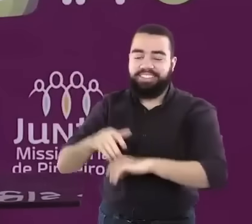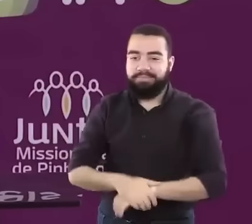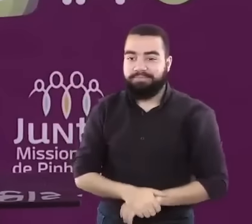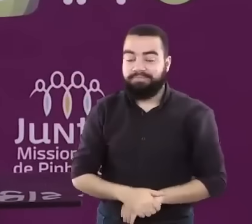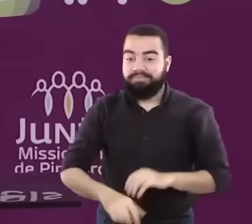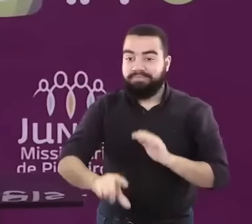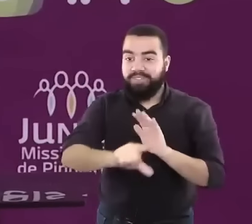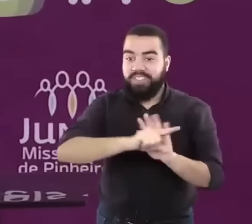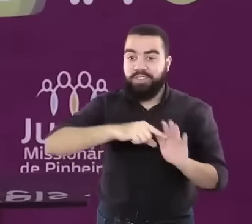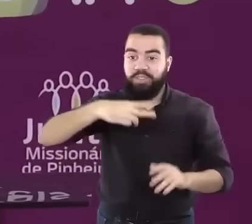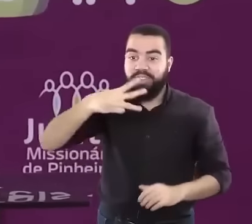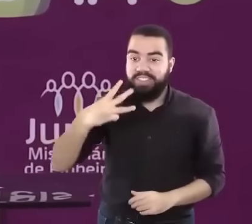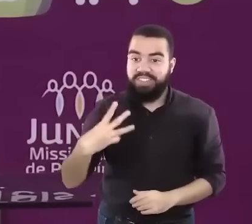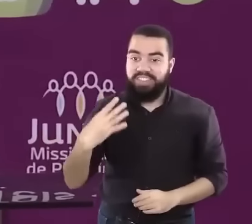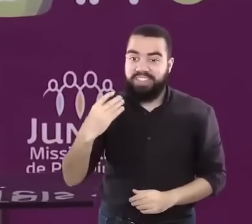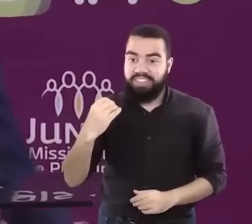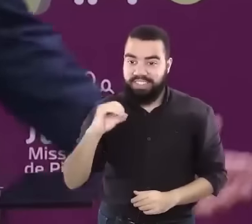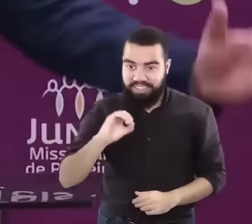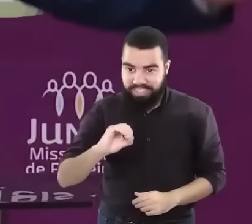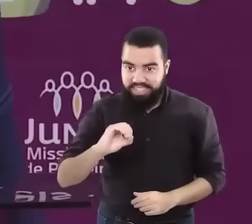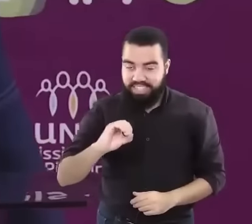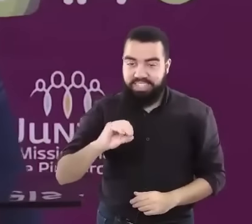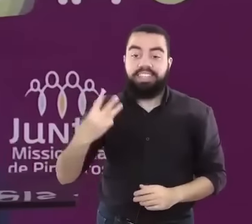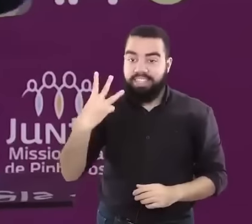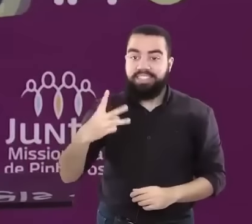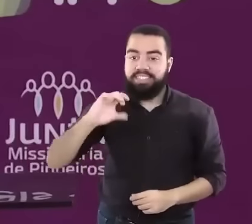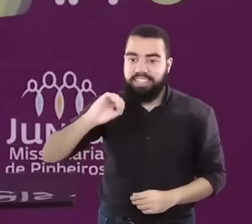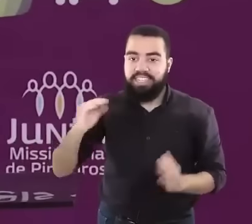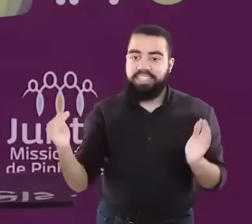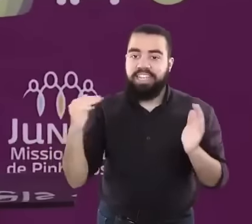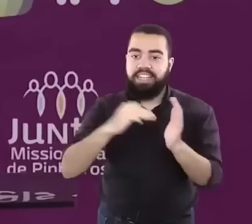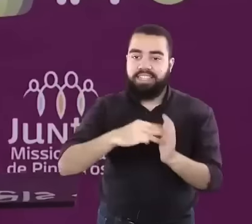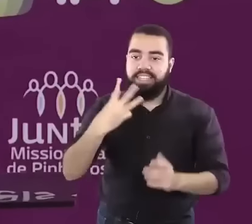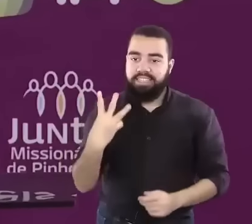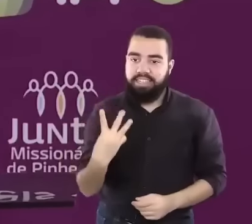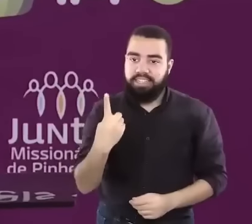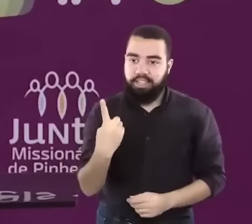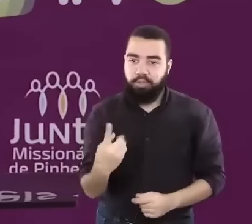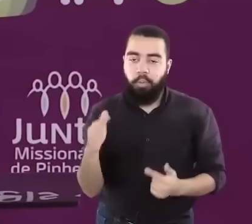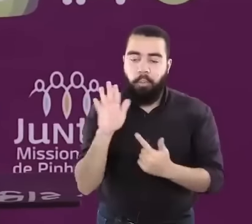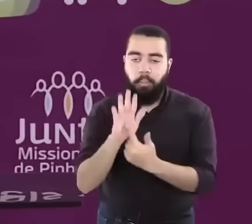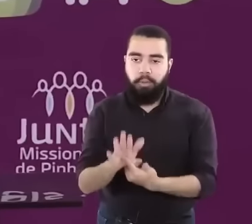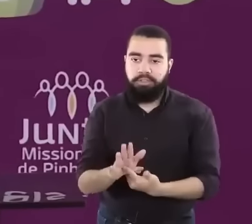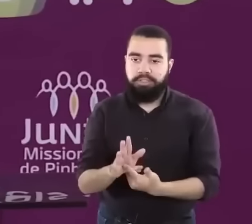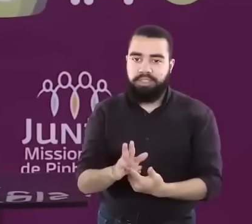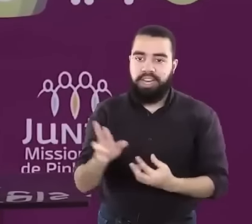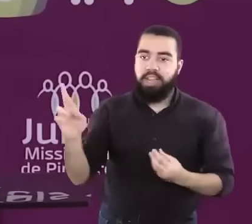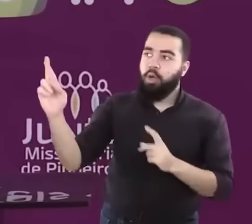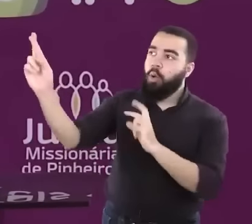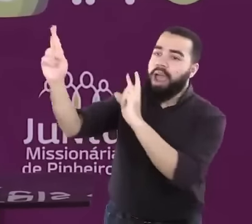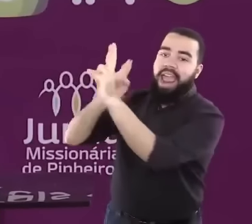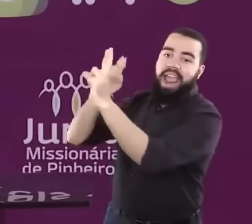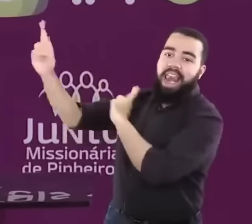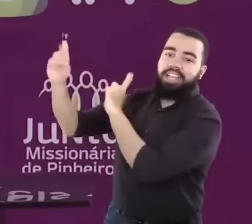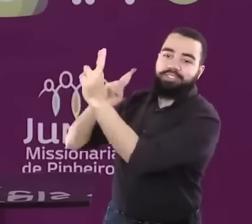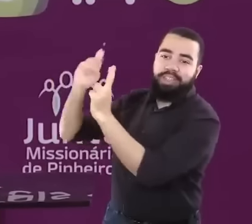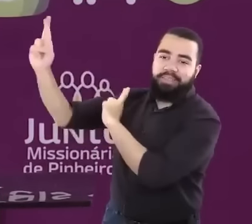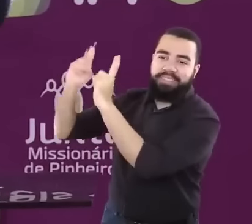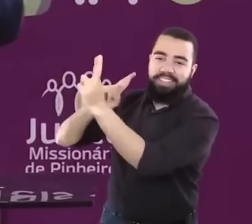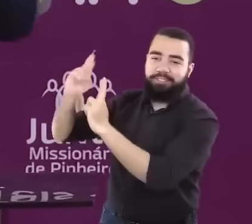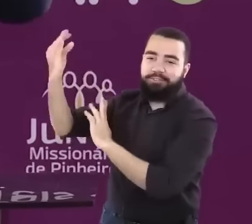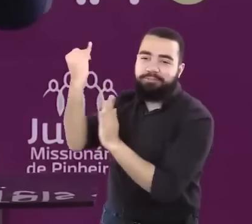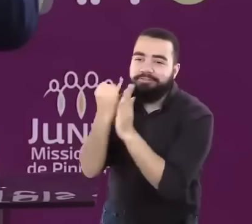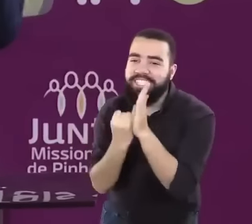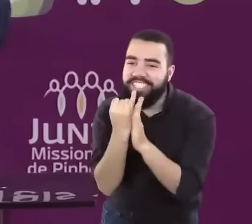a 31 nós temos o relacionamento íntimo com Deus porque no Versículo 31 diz no